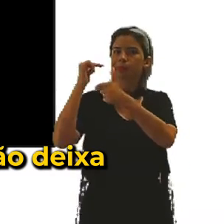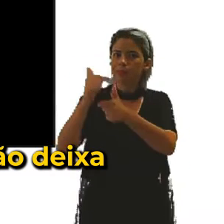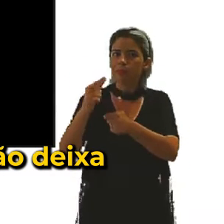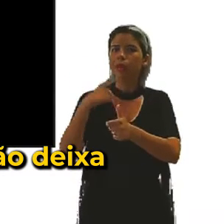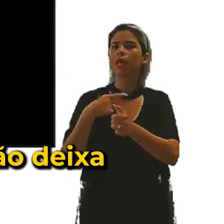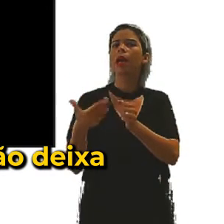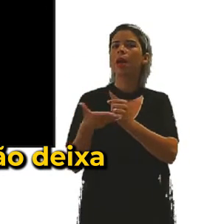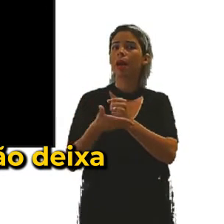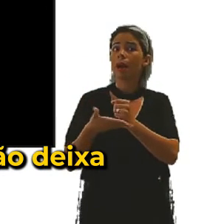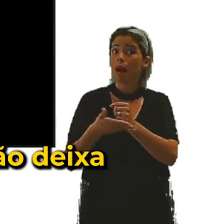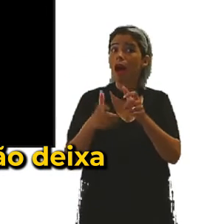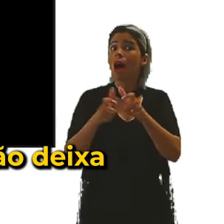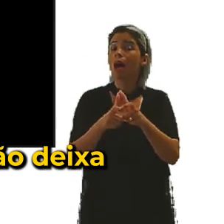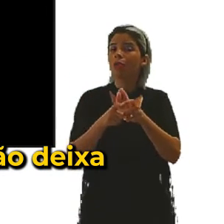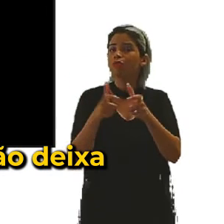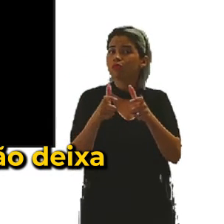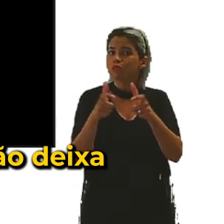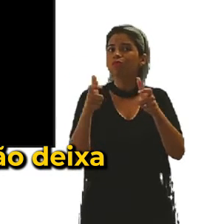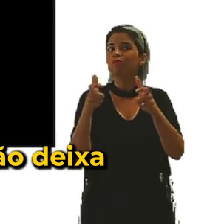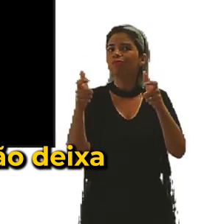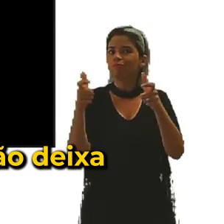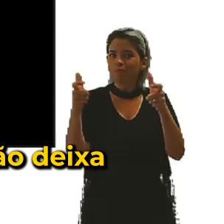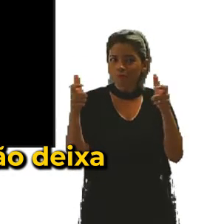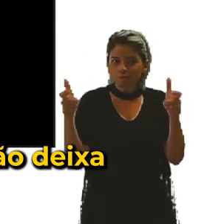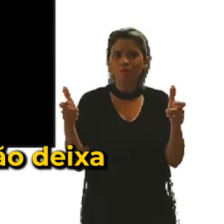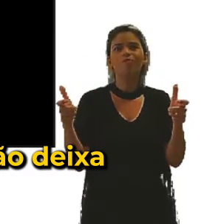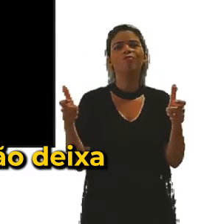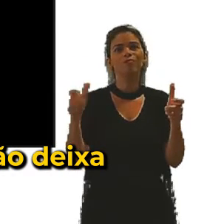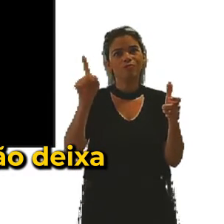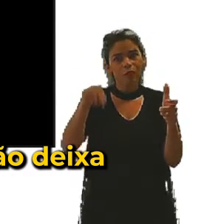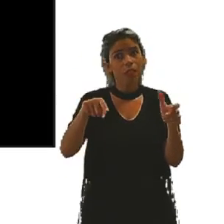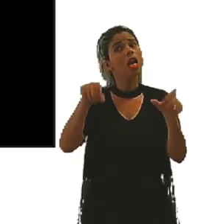uma crescente, e que ela não deixa de